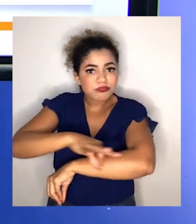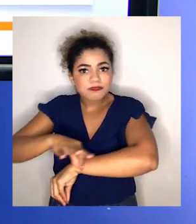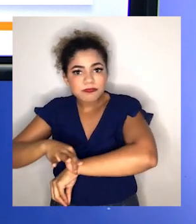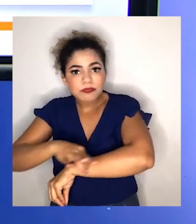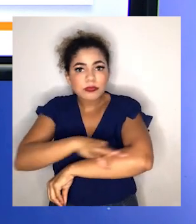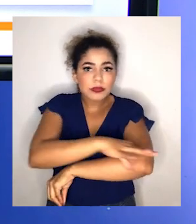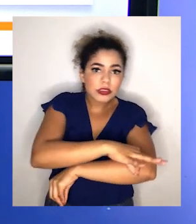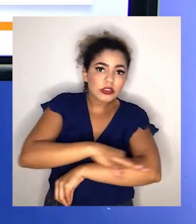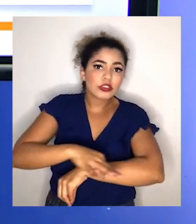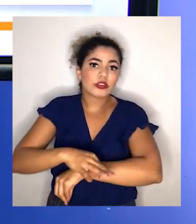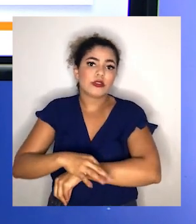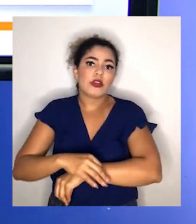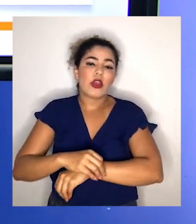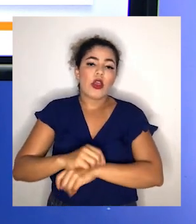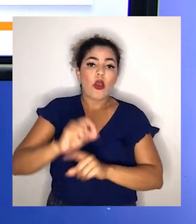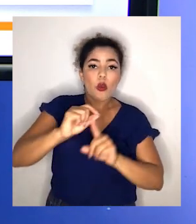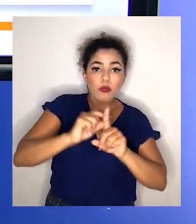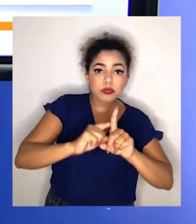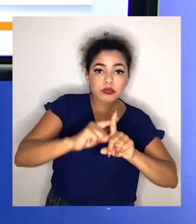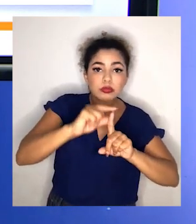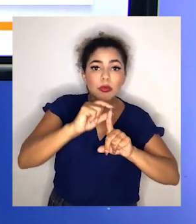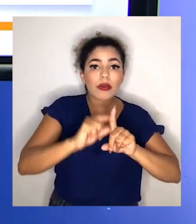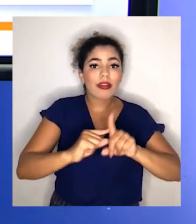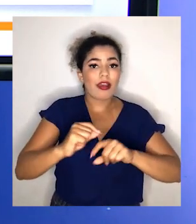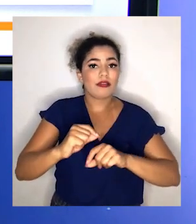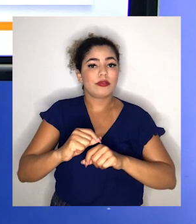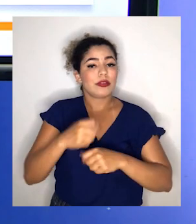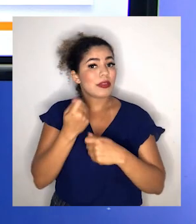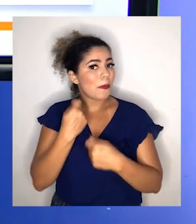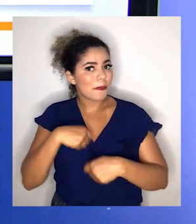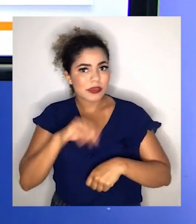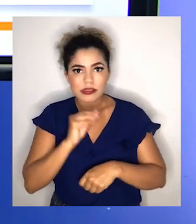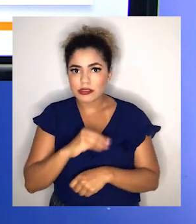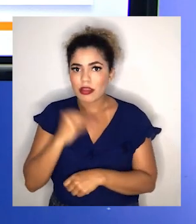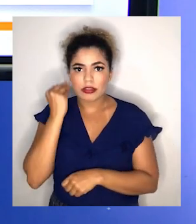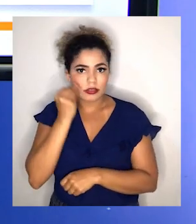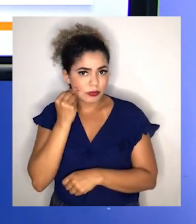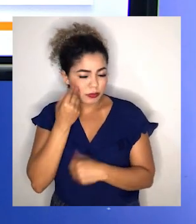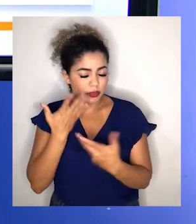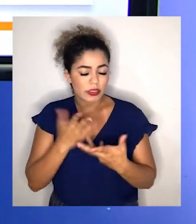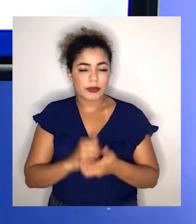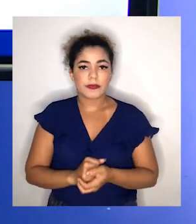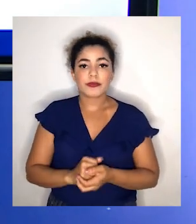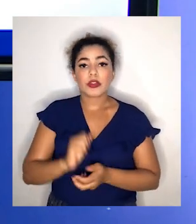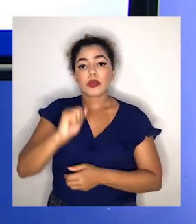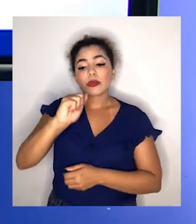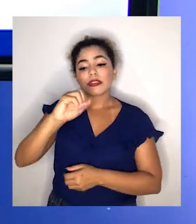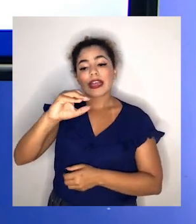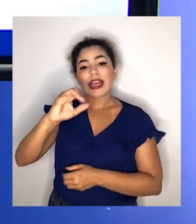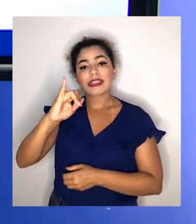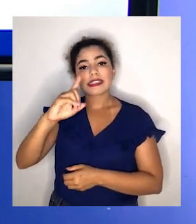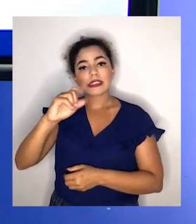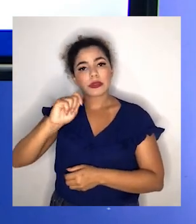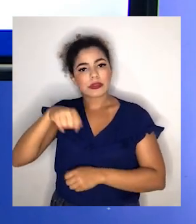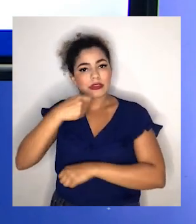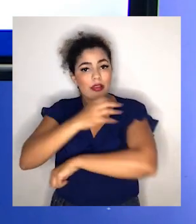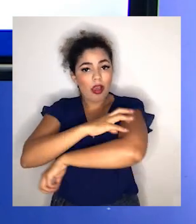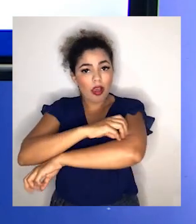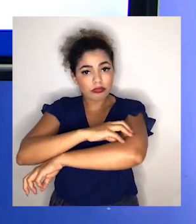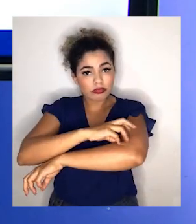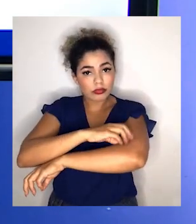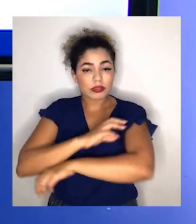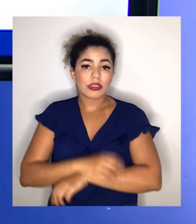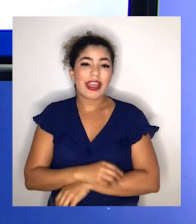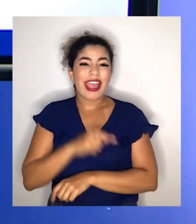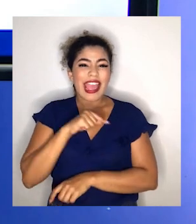o grau de acidez e basicidade desses produtos sem precisar experimentá-los. Os ácidos são substâncias